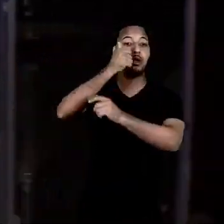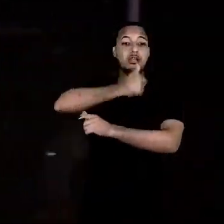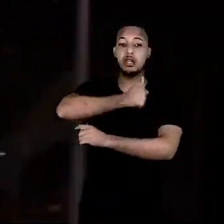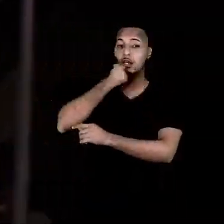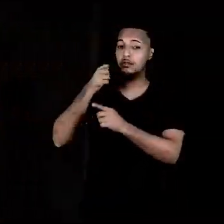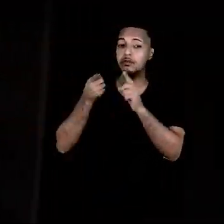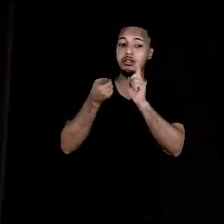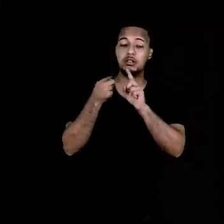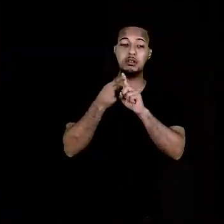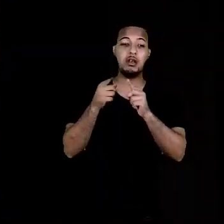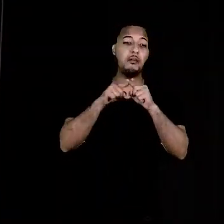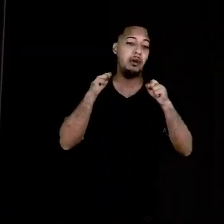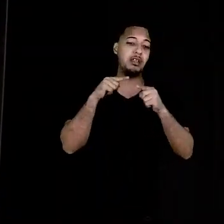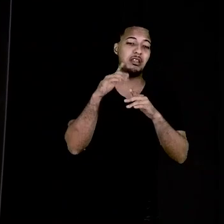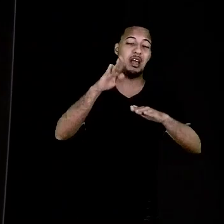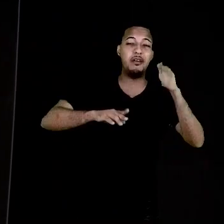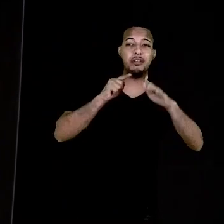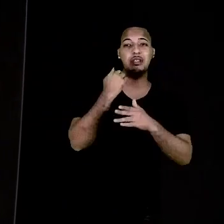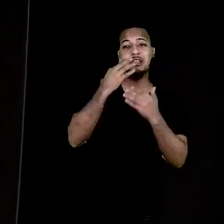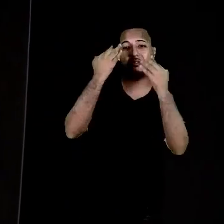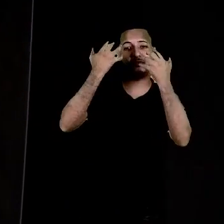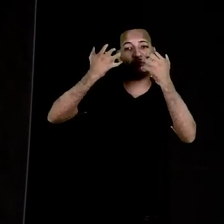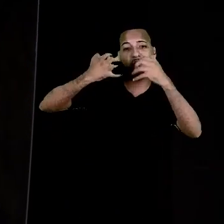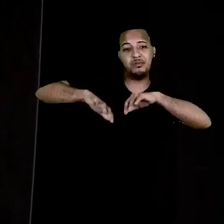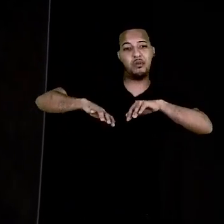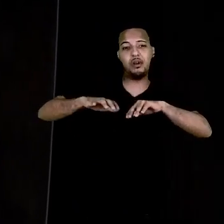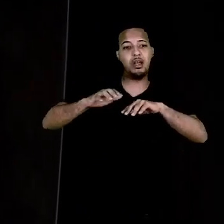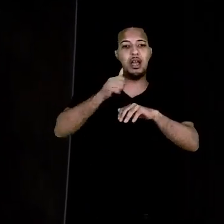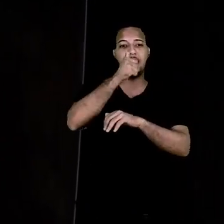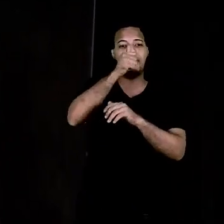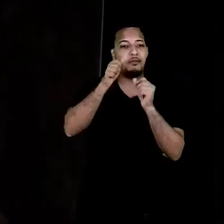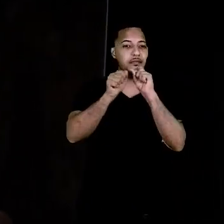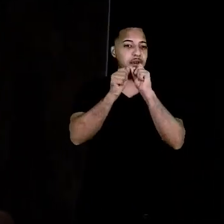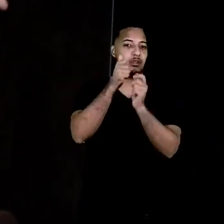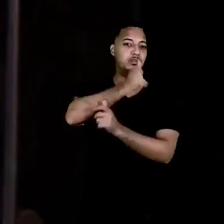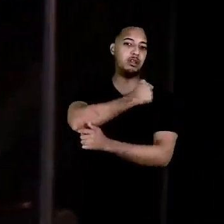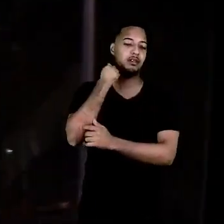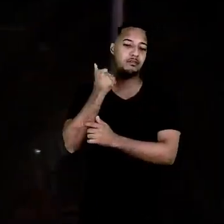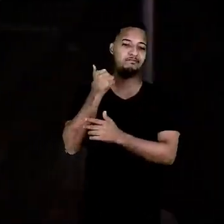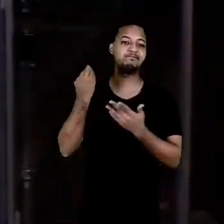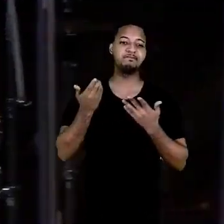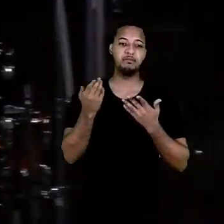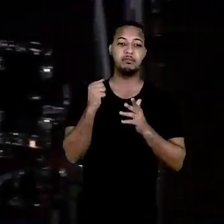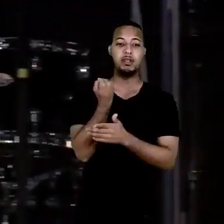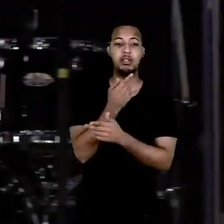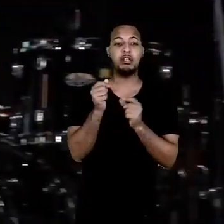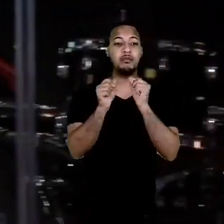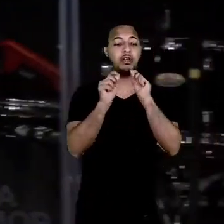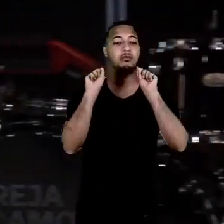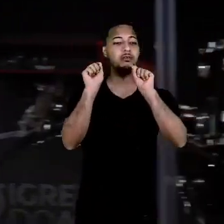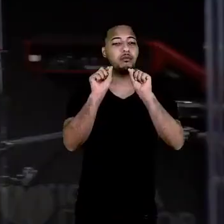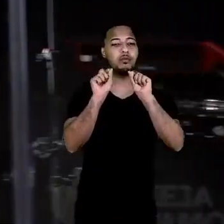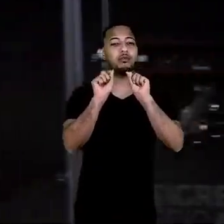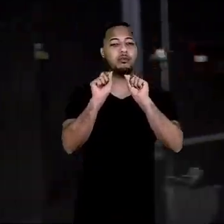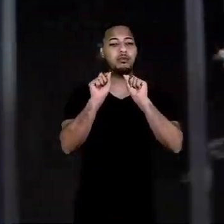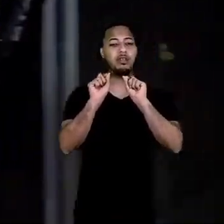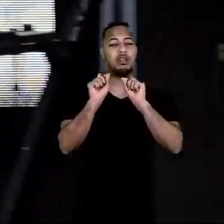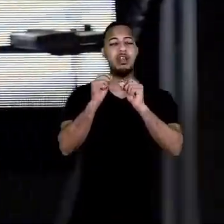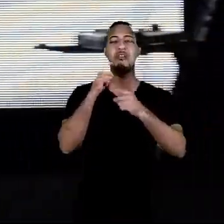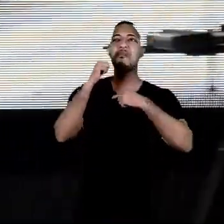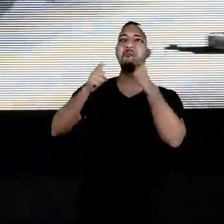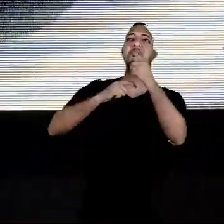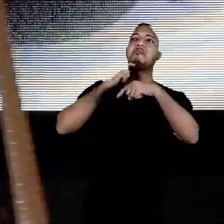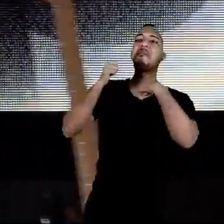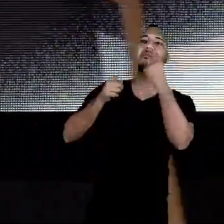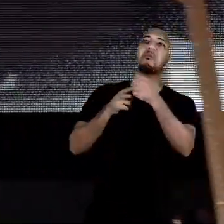quer abrir mão. Às vezes a gente acha que está saindo perdendo, que Deus não nos ama, que Deus não quer o